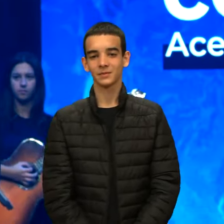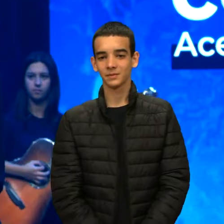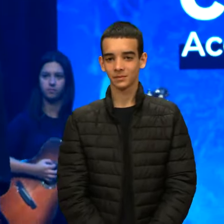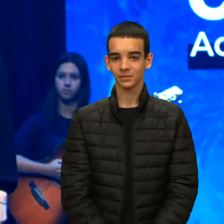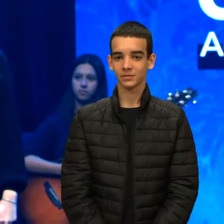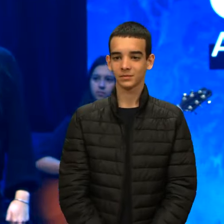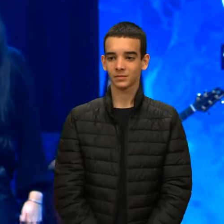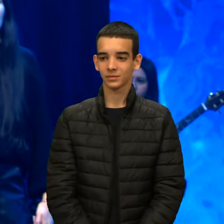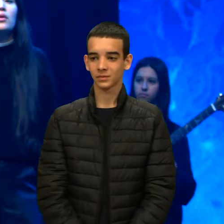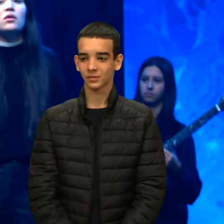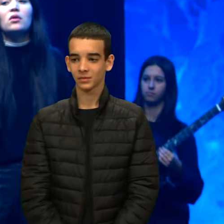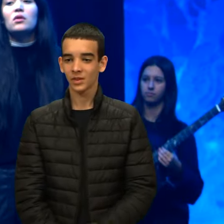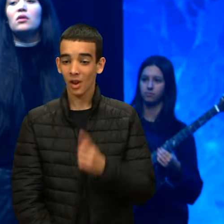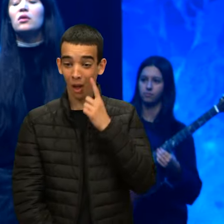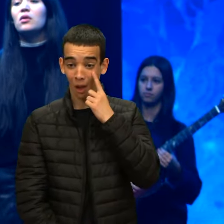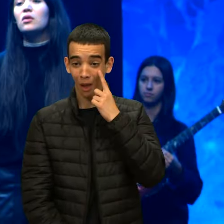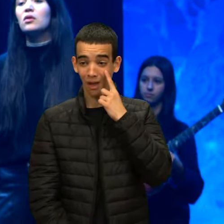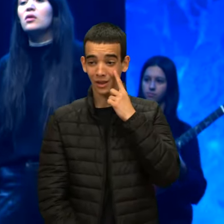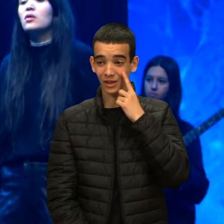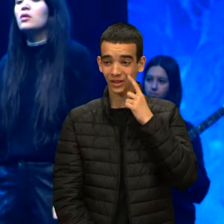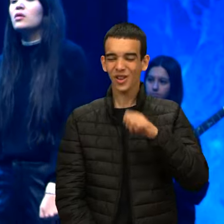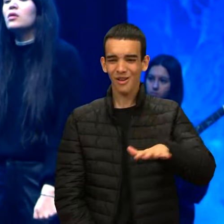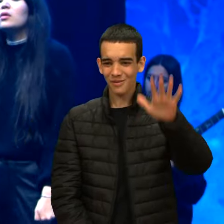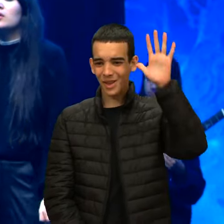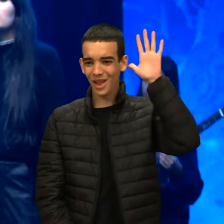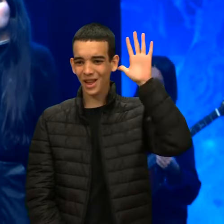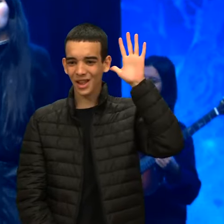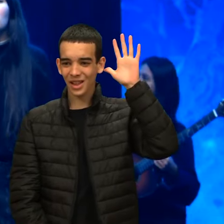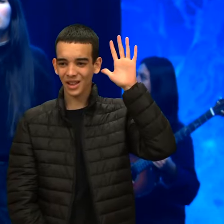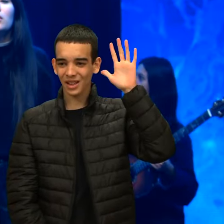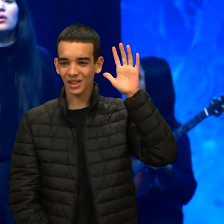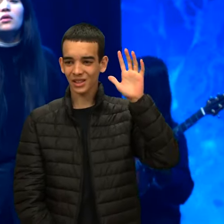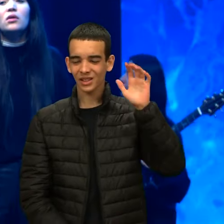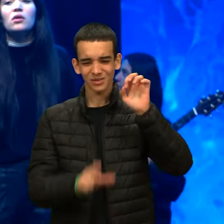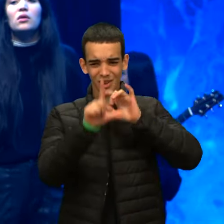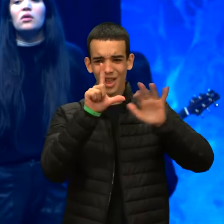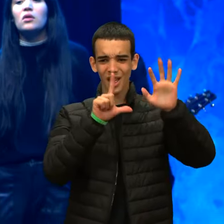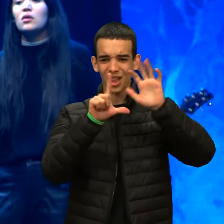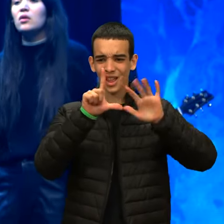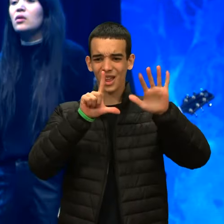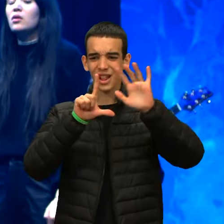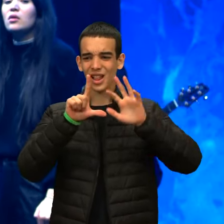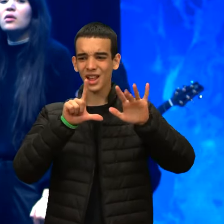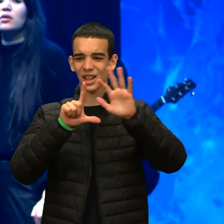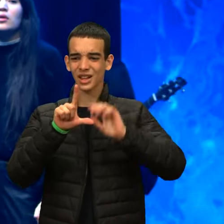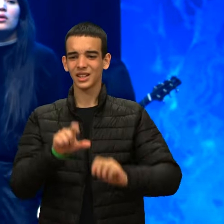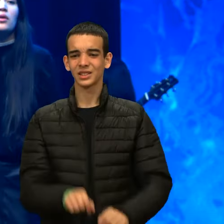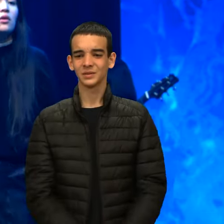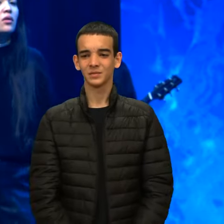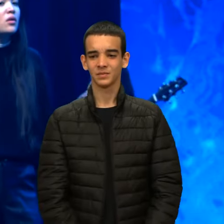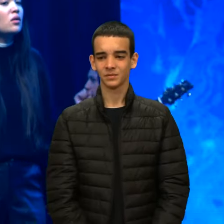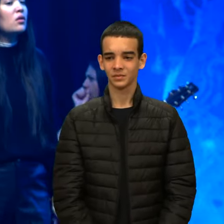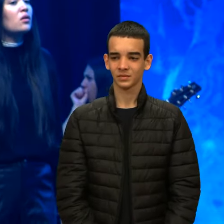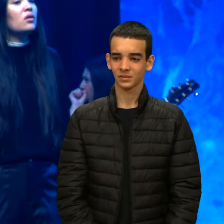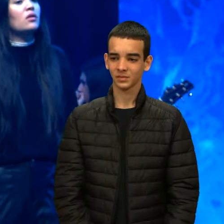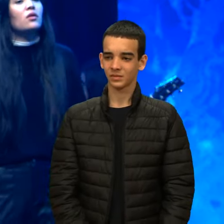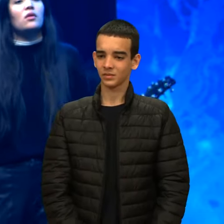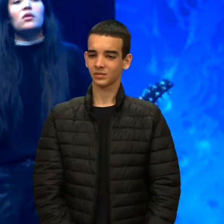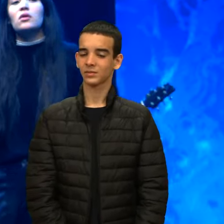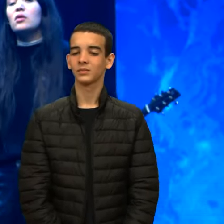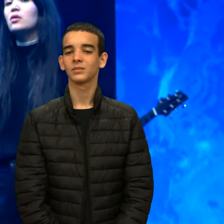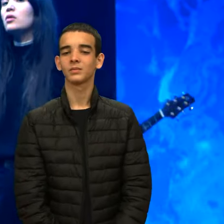que levantou a mão, entra naquele QR Code, põe o QR Code de novo para nós, por favor, deixa lá até o fim do culto.